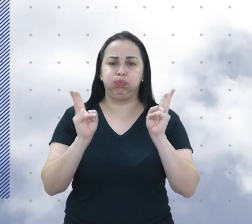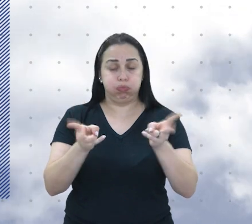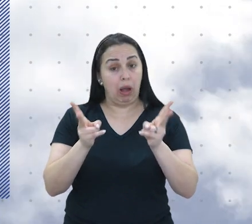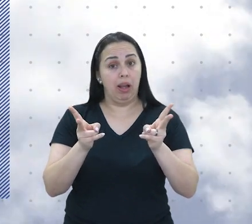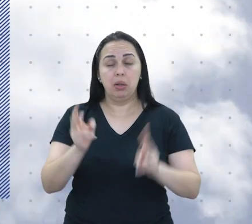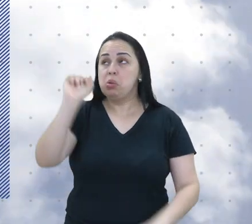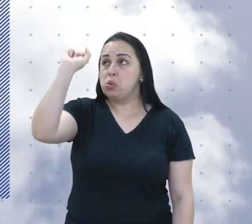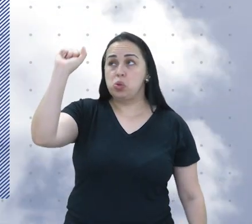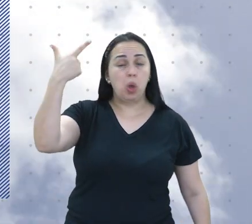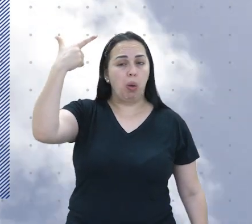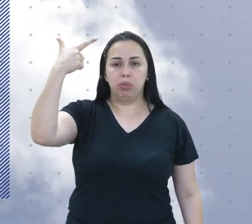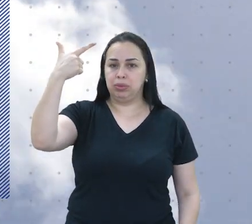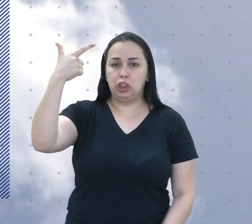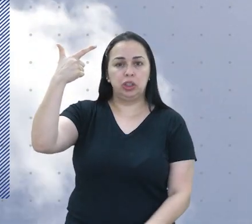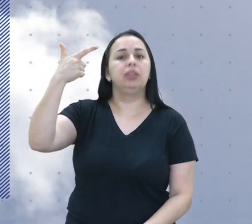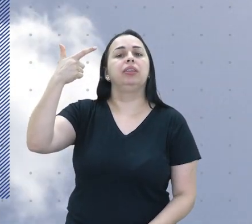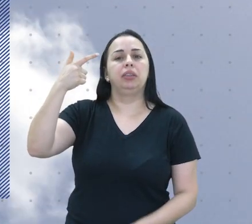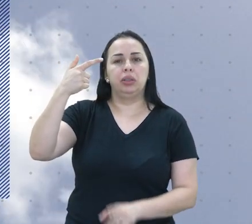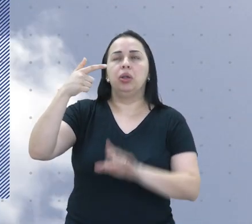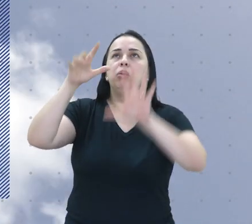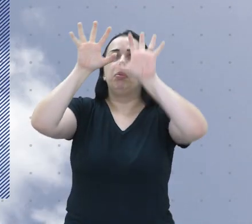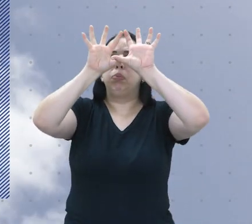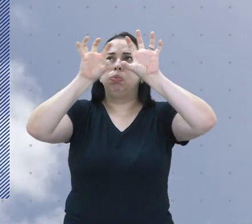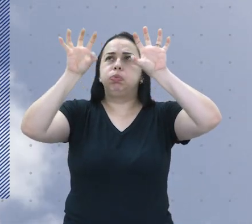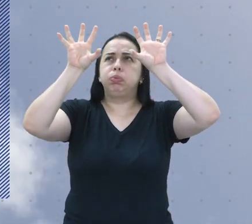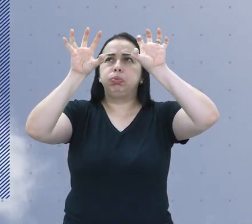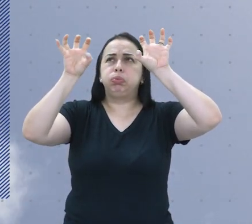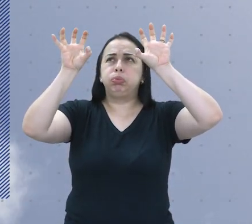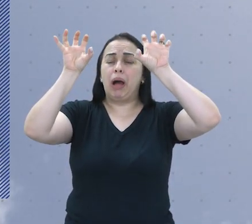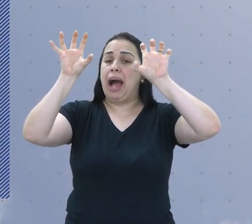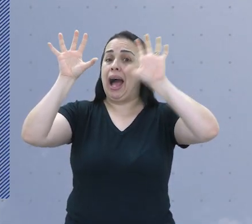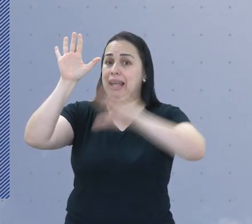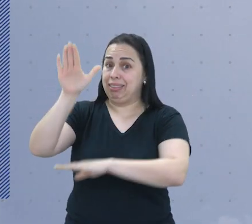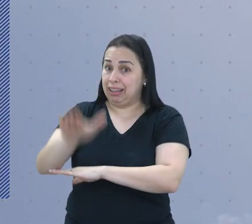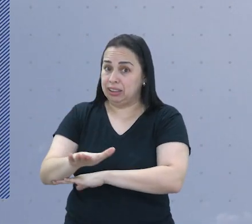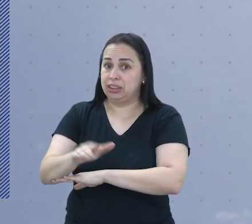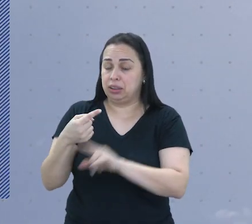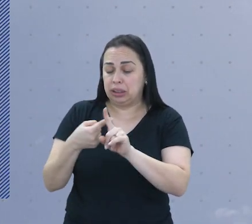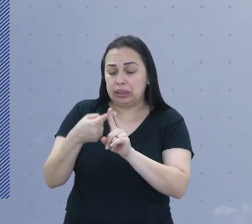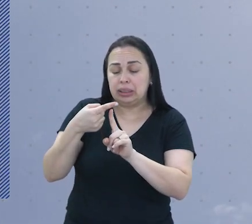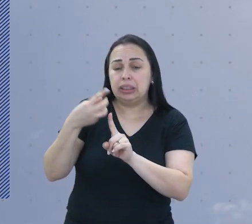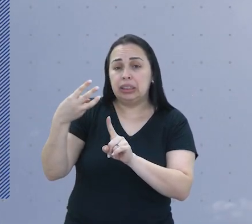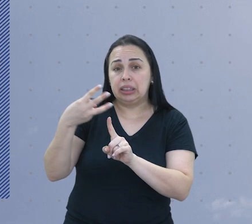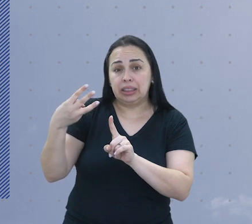com o sol aparecendo desde cedo e o aumento de nuvens só no final da tarde. A máxima